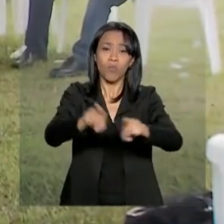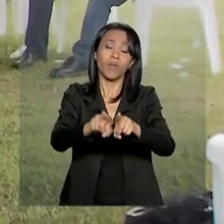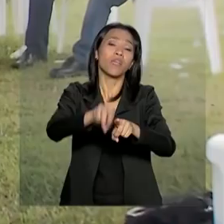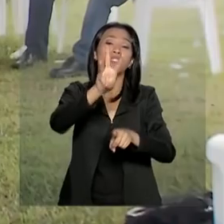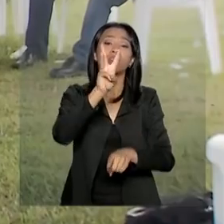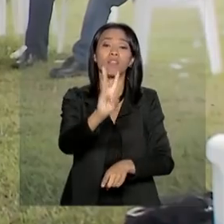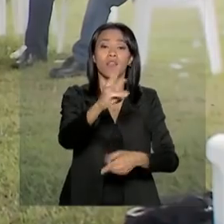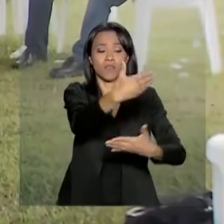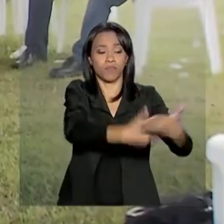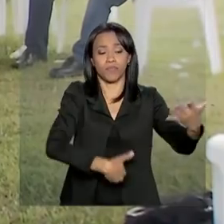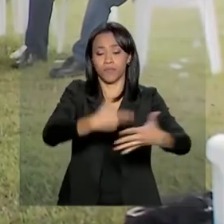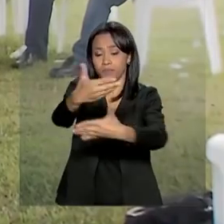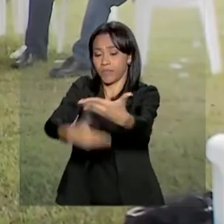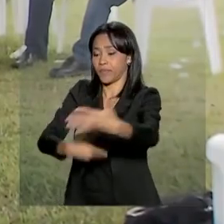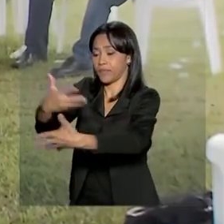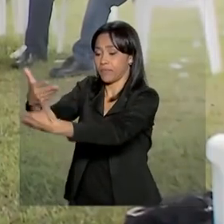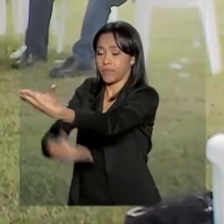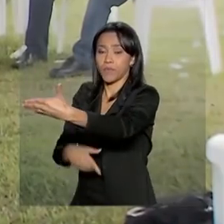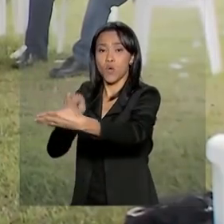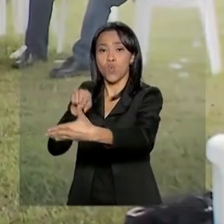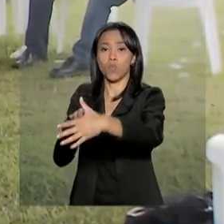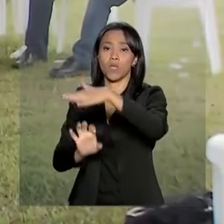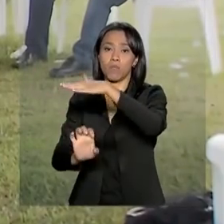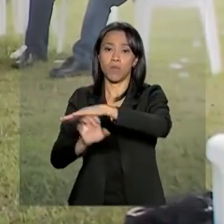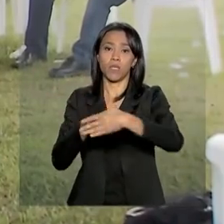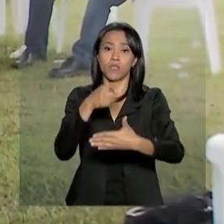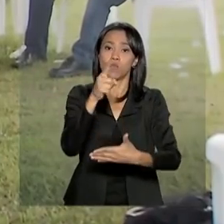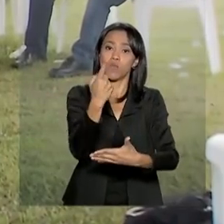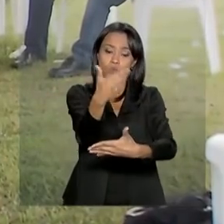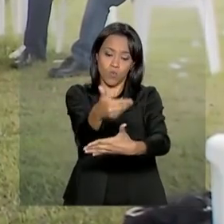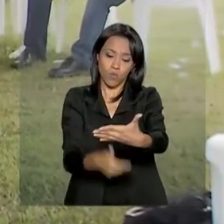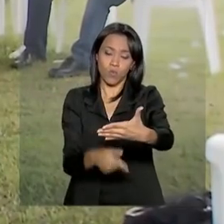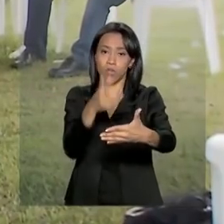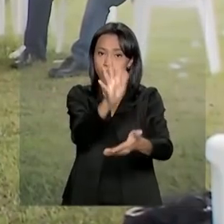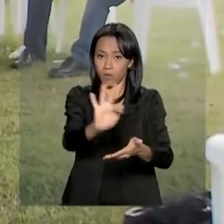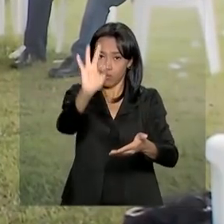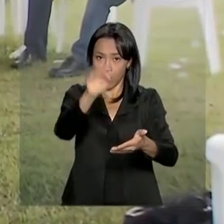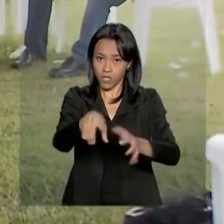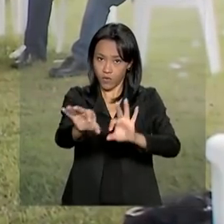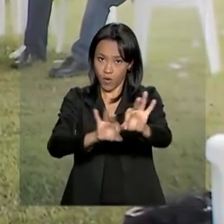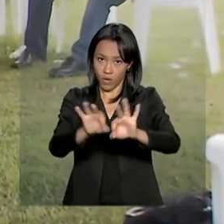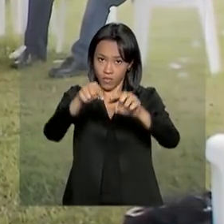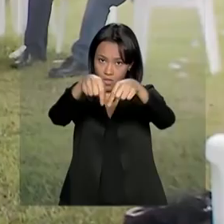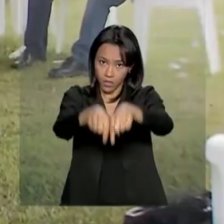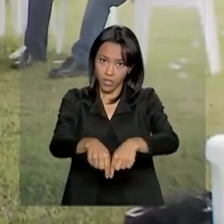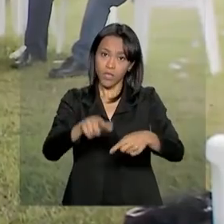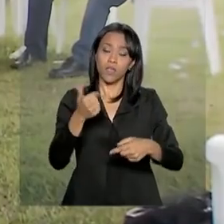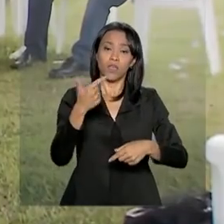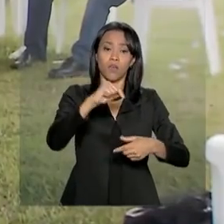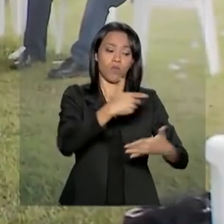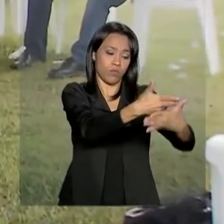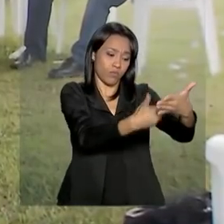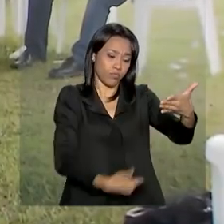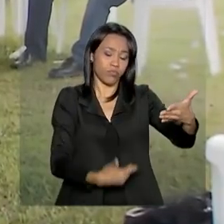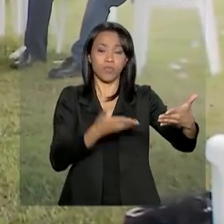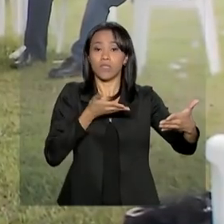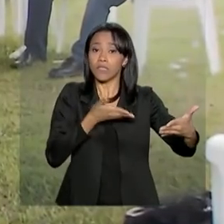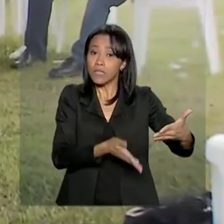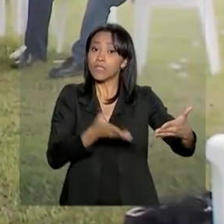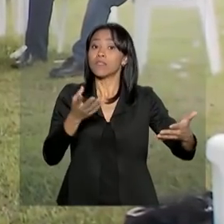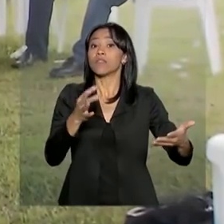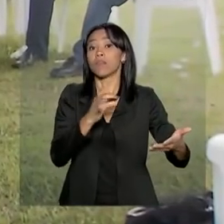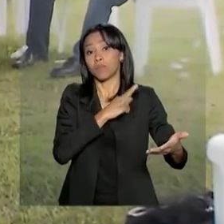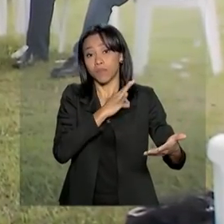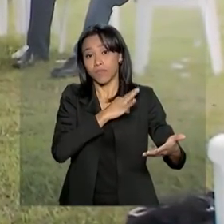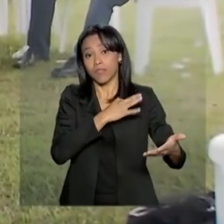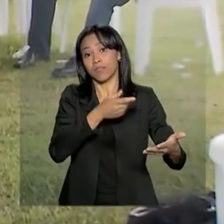Vale, outro dos moradores que procuravam a Estação do Conhecimento, que é um ponto montado também pela Vale aqui em Brumadinho para poder atender esses moradores, e havia